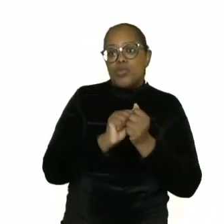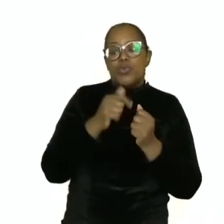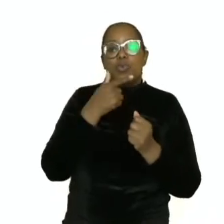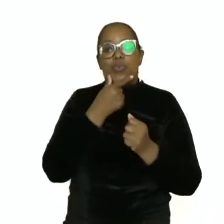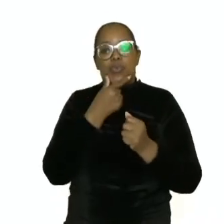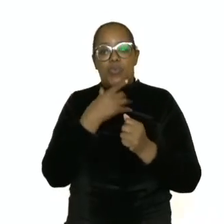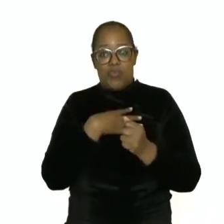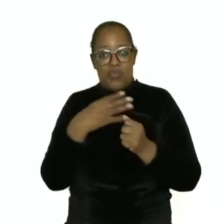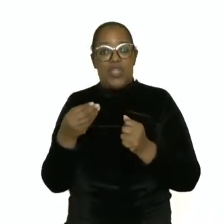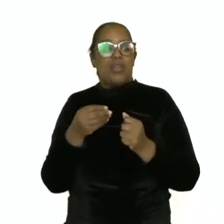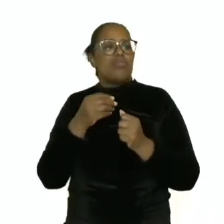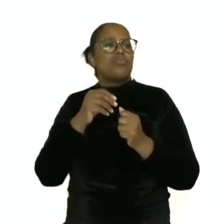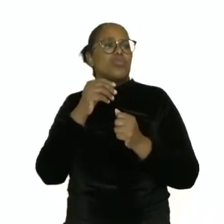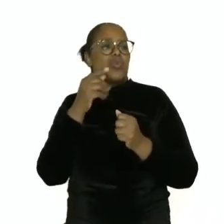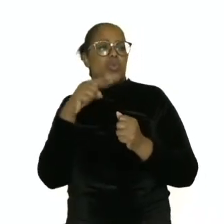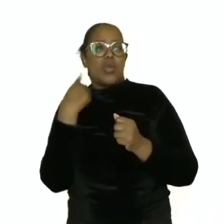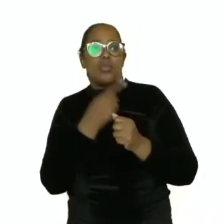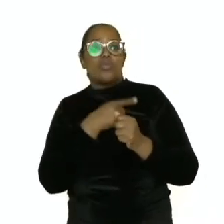vocês usem o